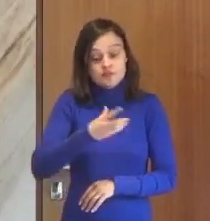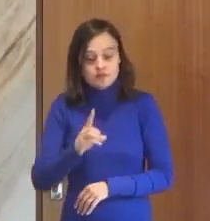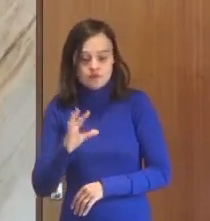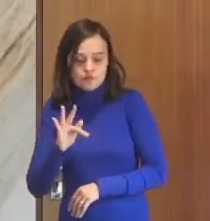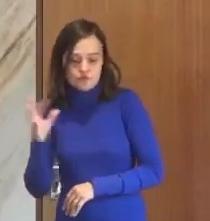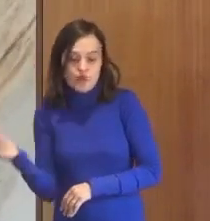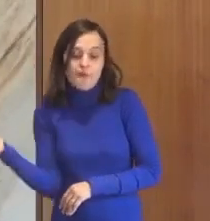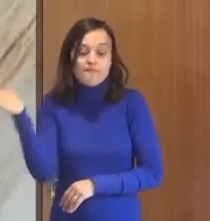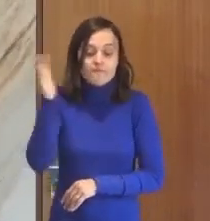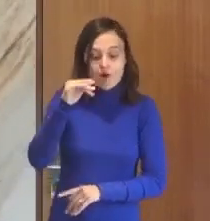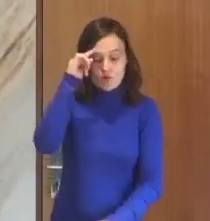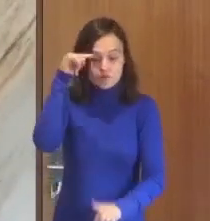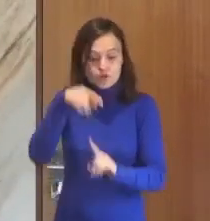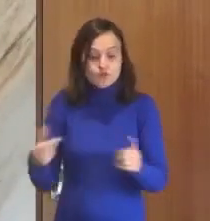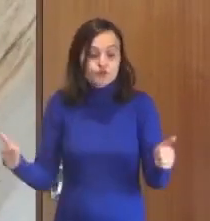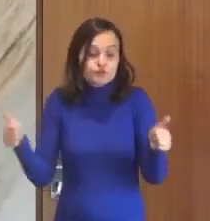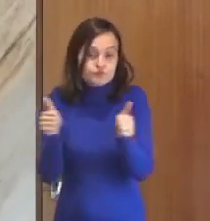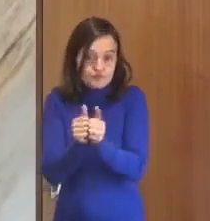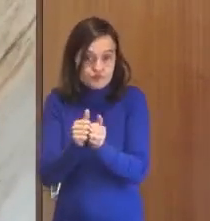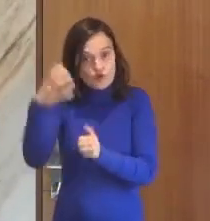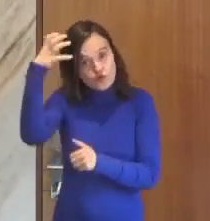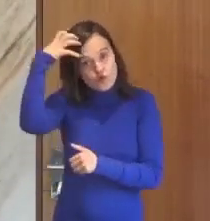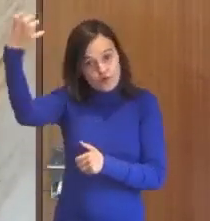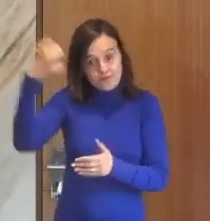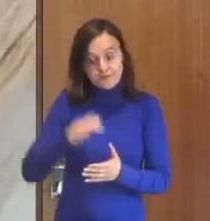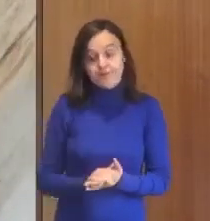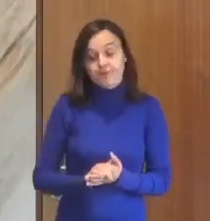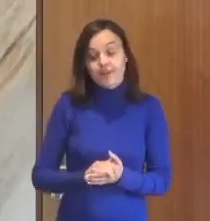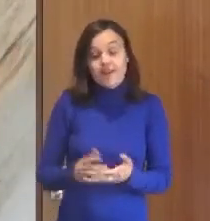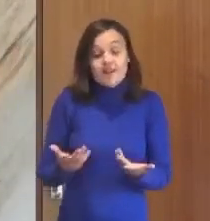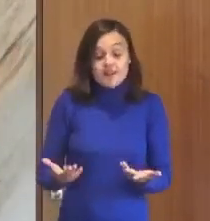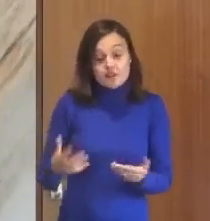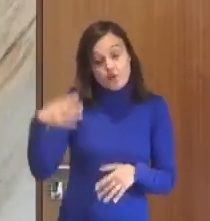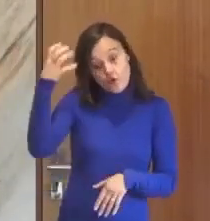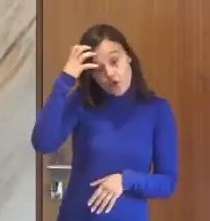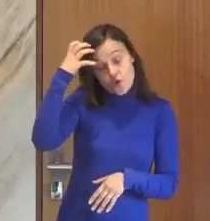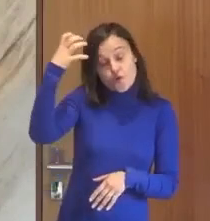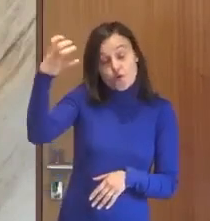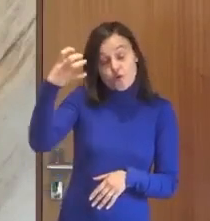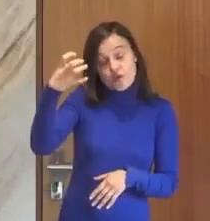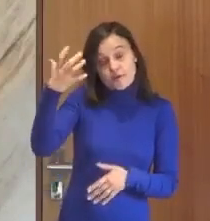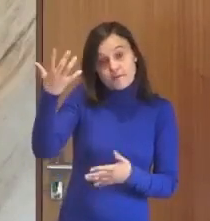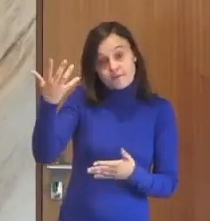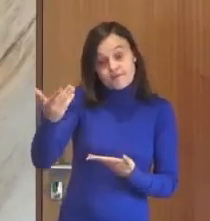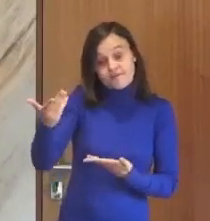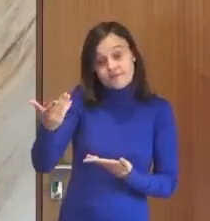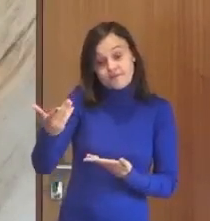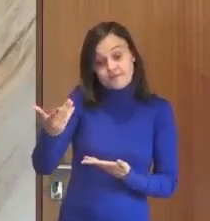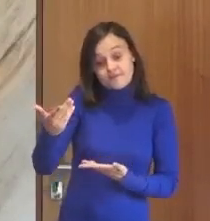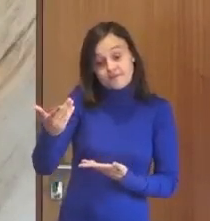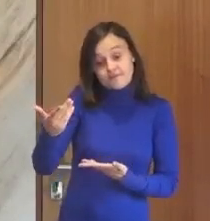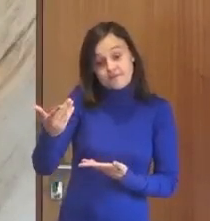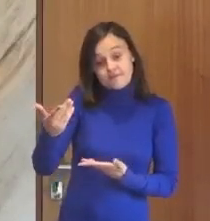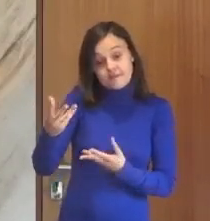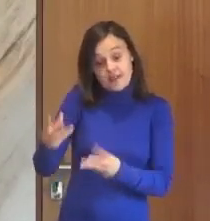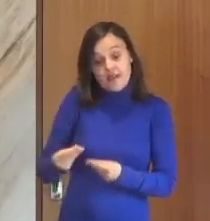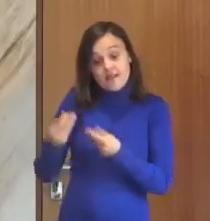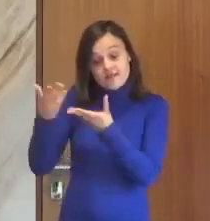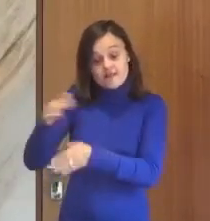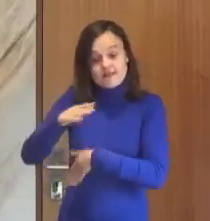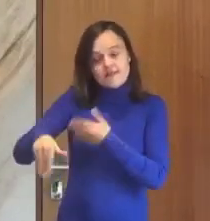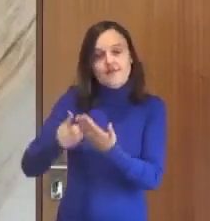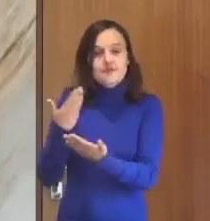rei e, como recompensa pelos seus serviços prestados, o monarca fala governador da Praça de Alfaites,